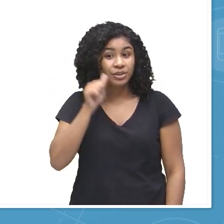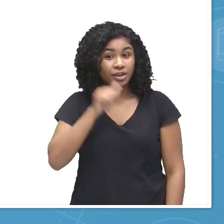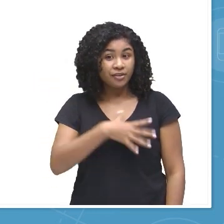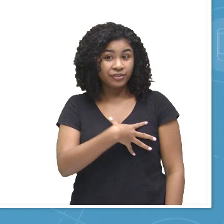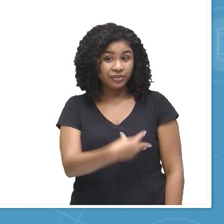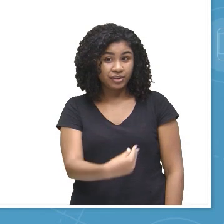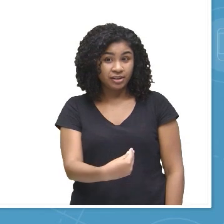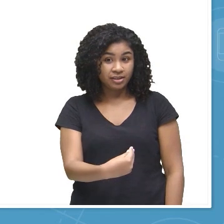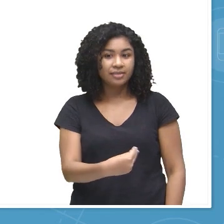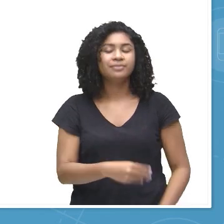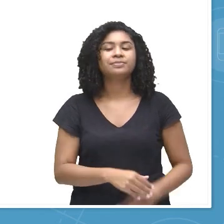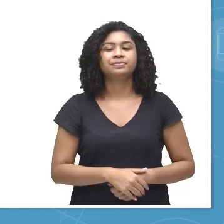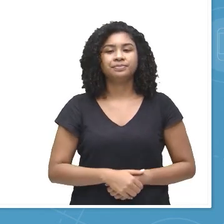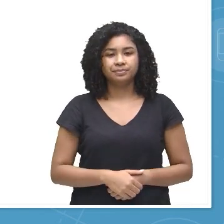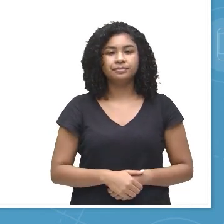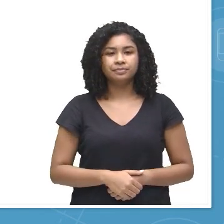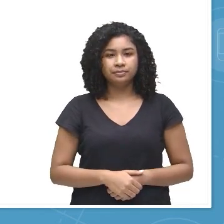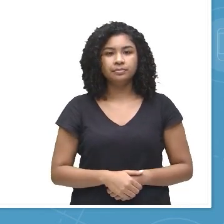a